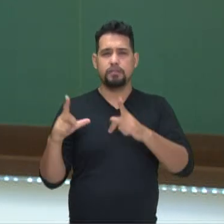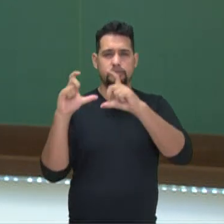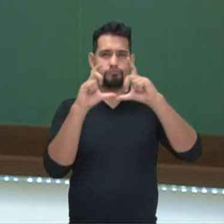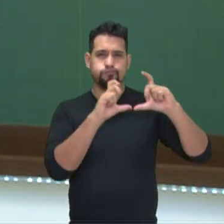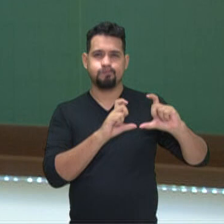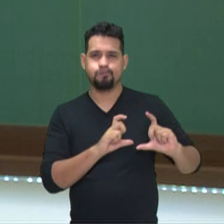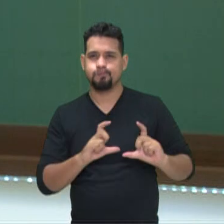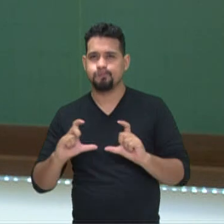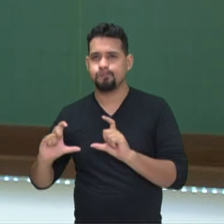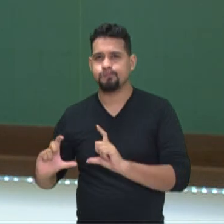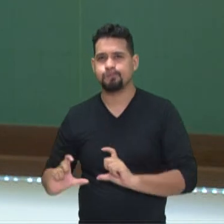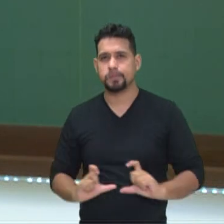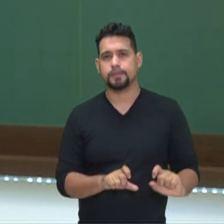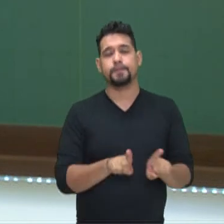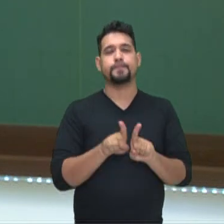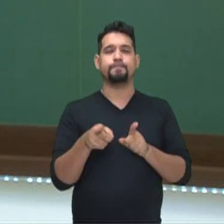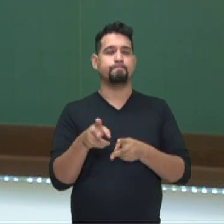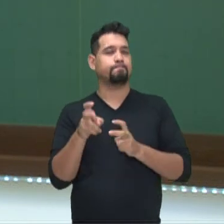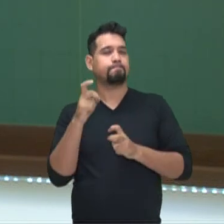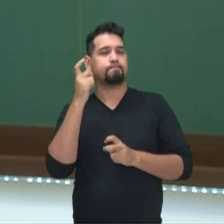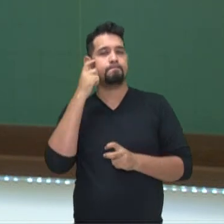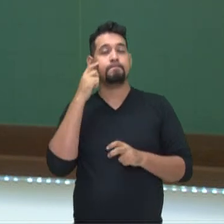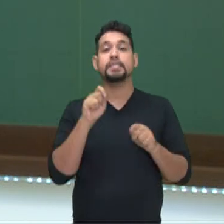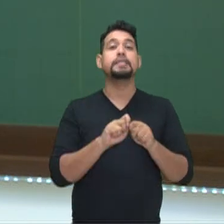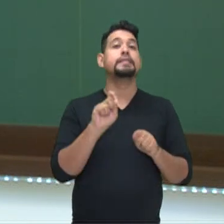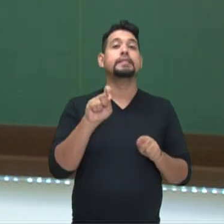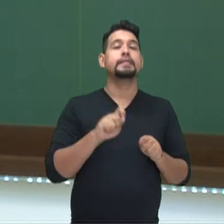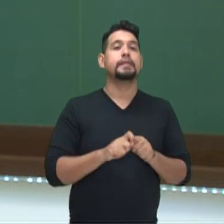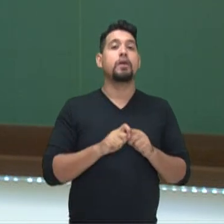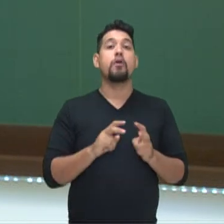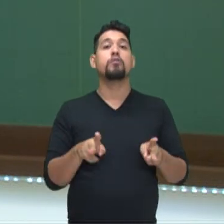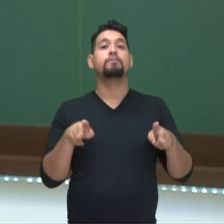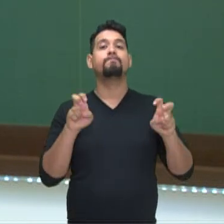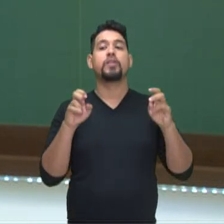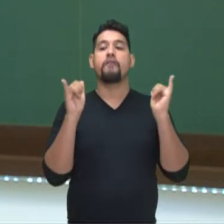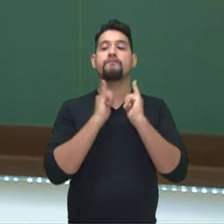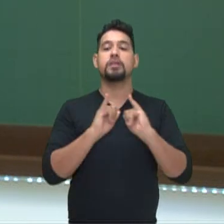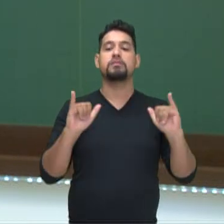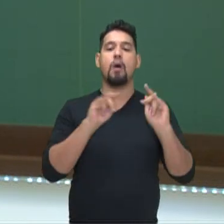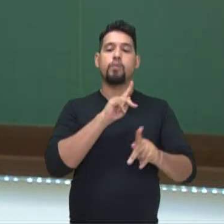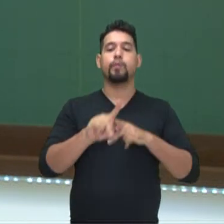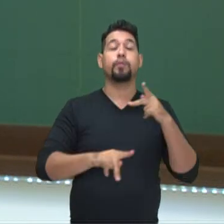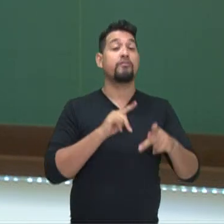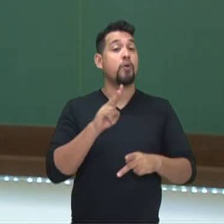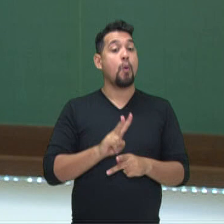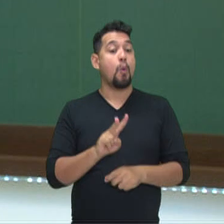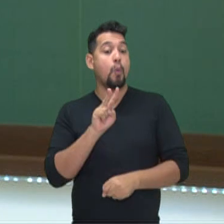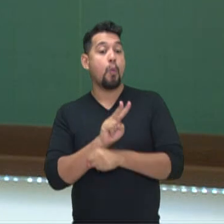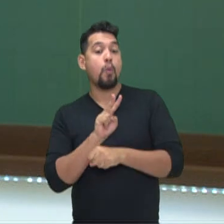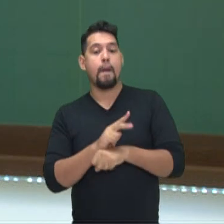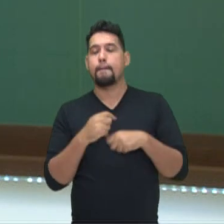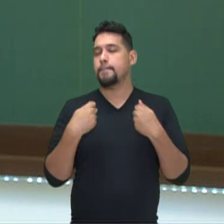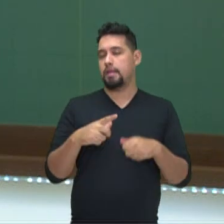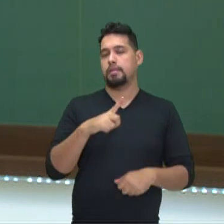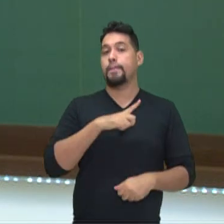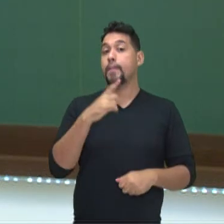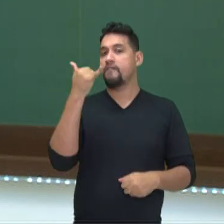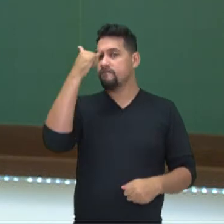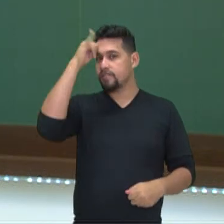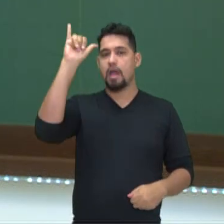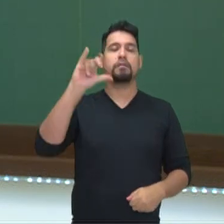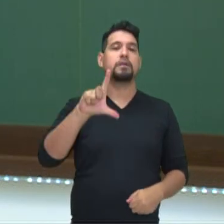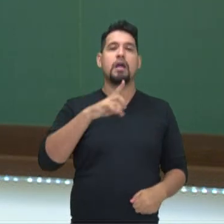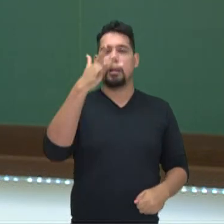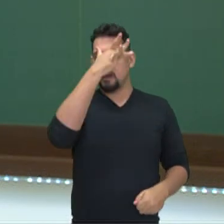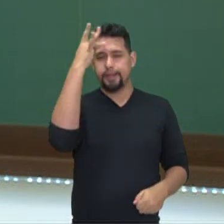para vocês, né, pensadas para fazer um alerta à população com relação aos cuidados que tem que ter para evitar, né, que